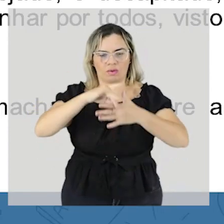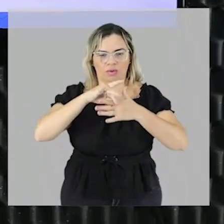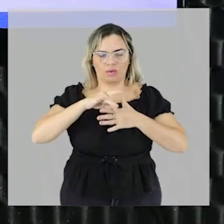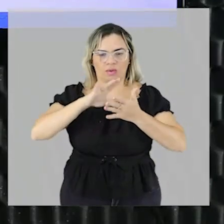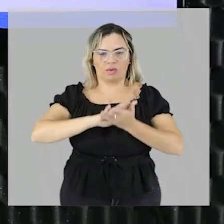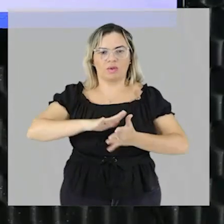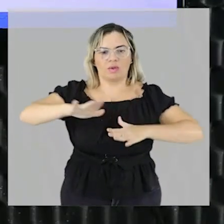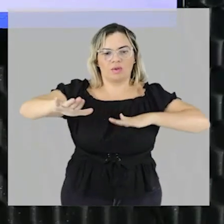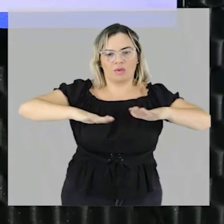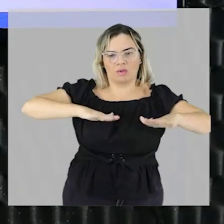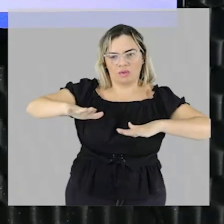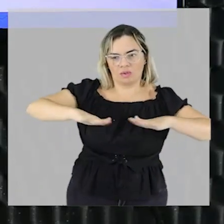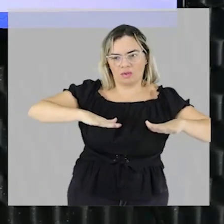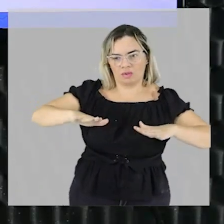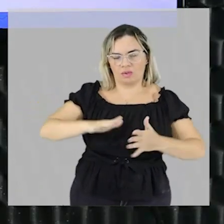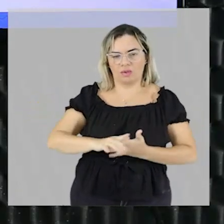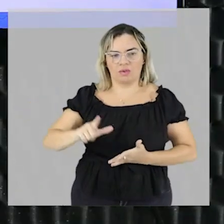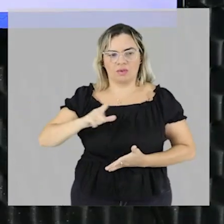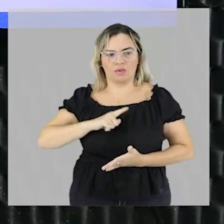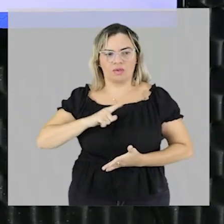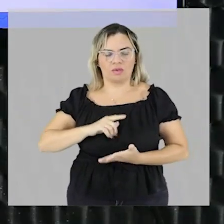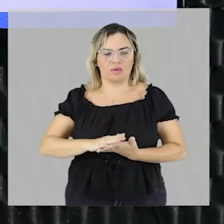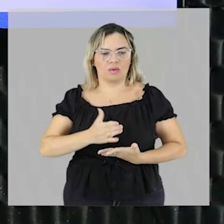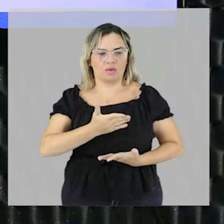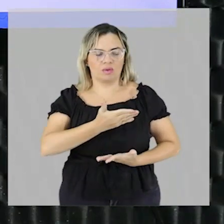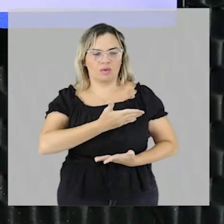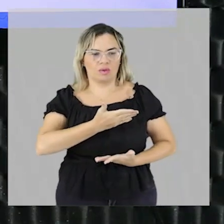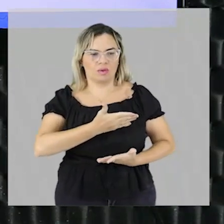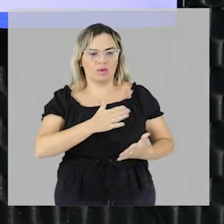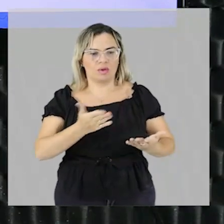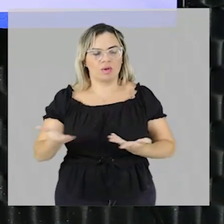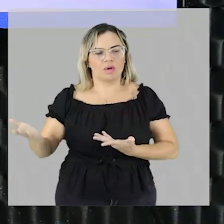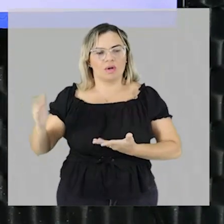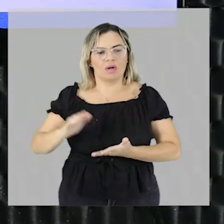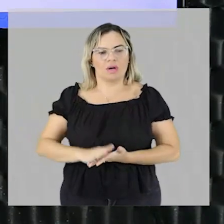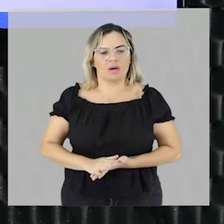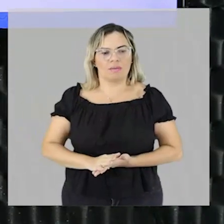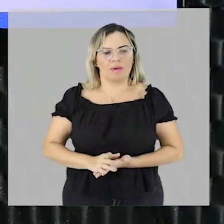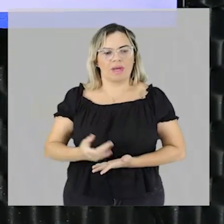e colocou os seus parceiros à meia ração de glória.